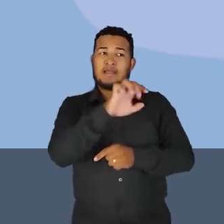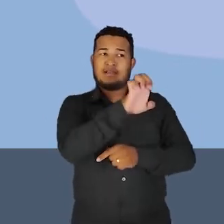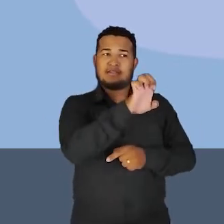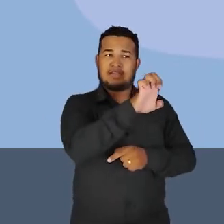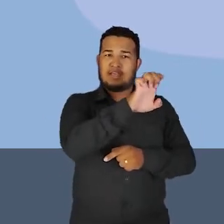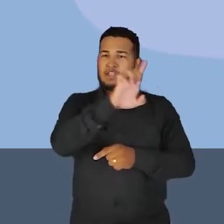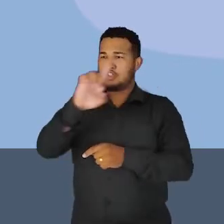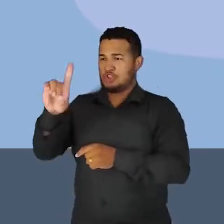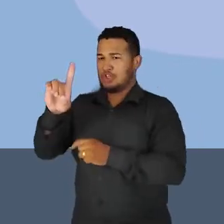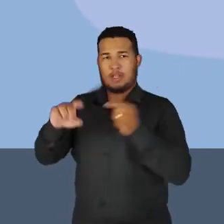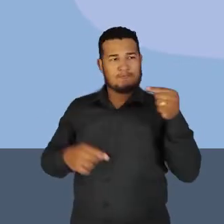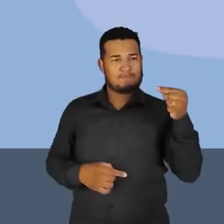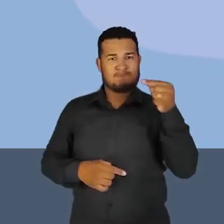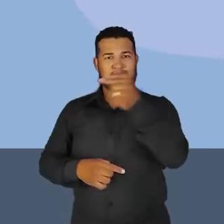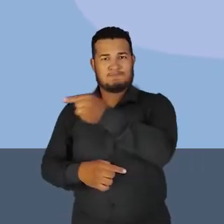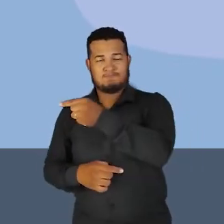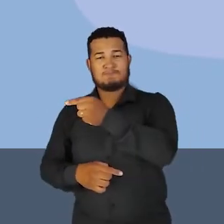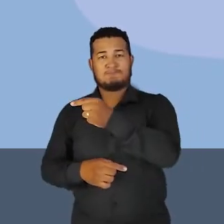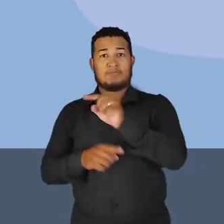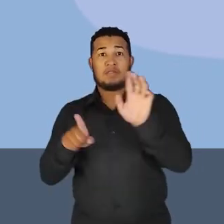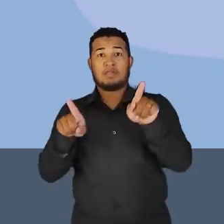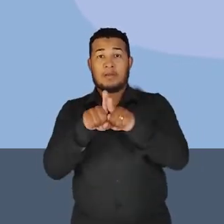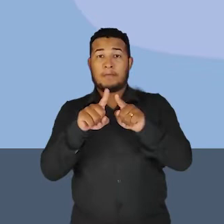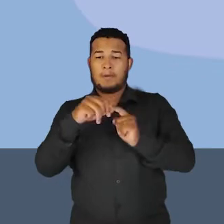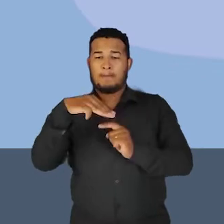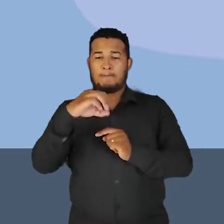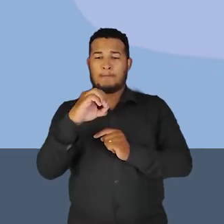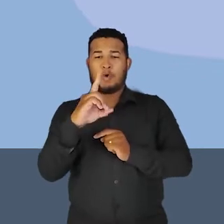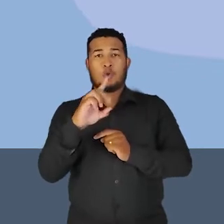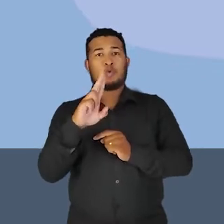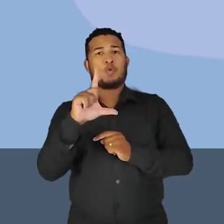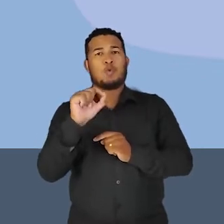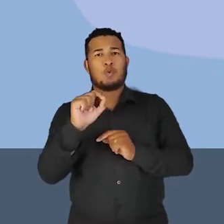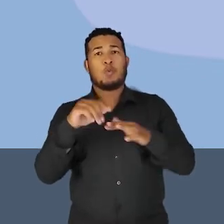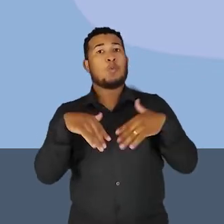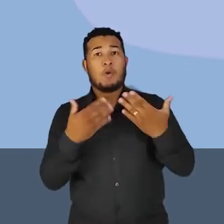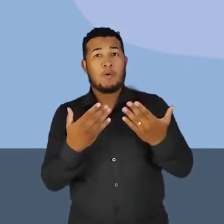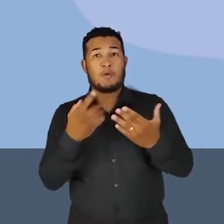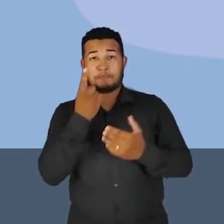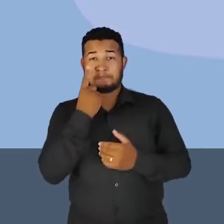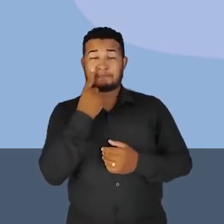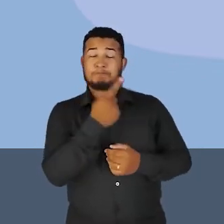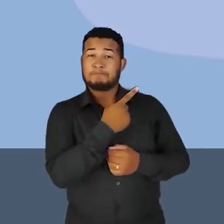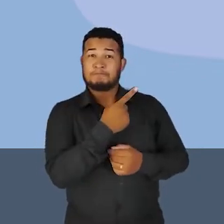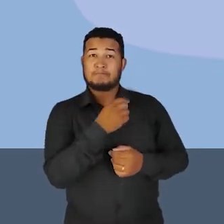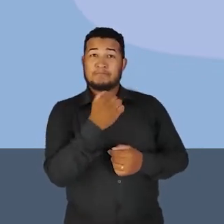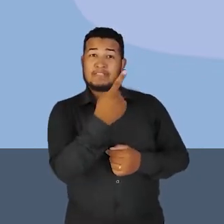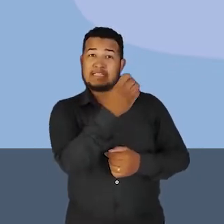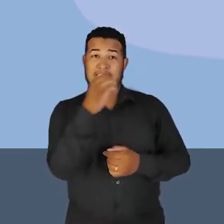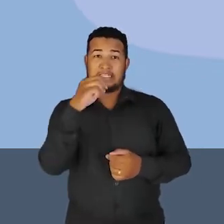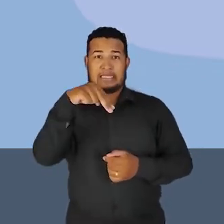esquerda para a direita. E o módulo ou intensidade desse vetor está ali, é 100